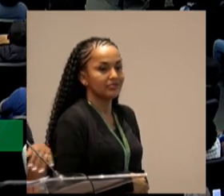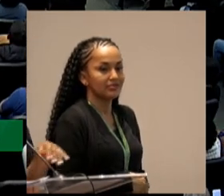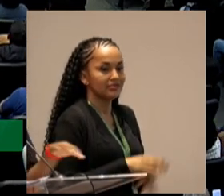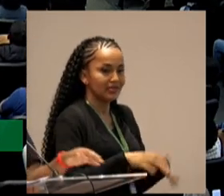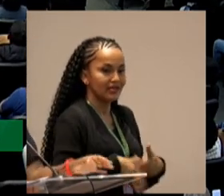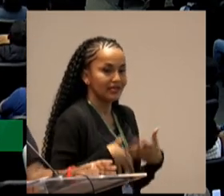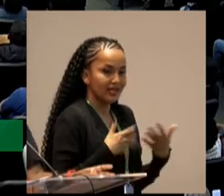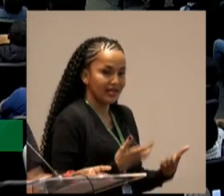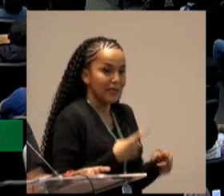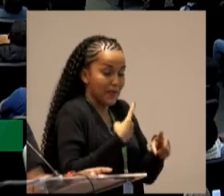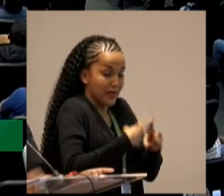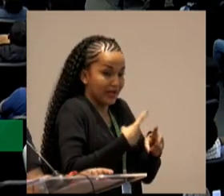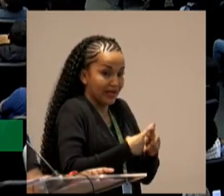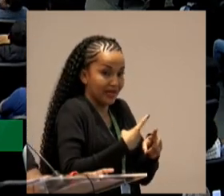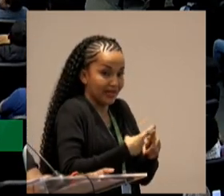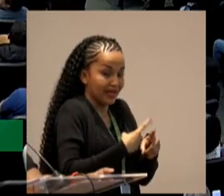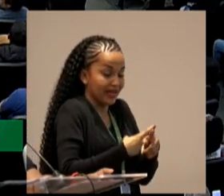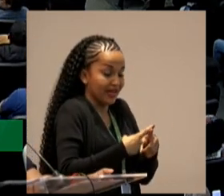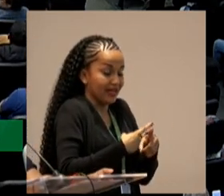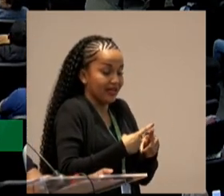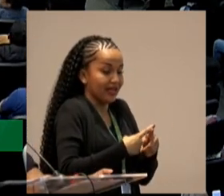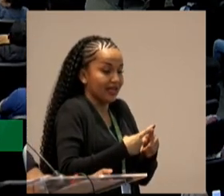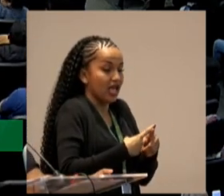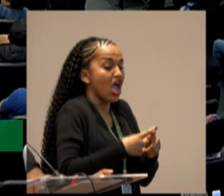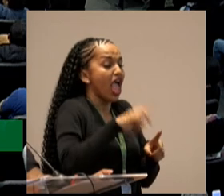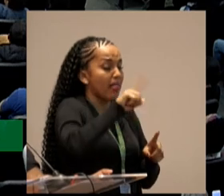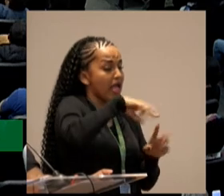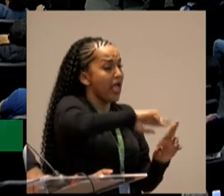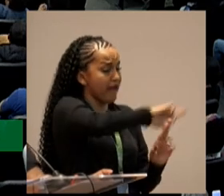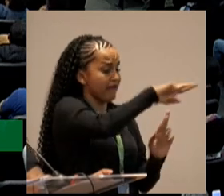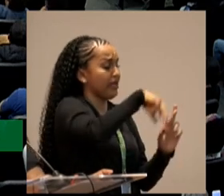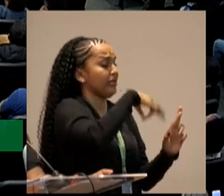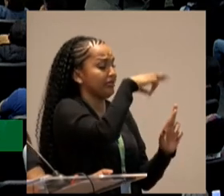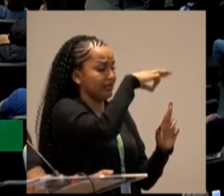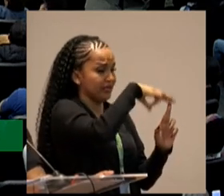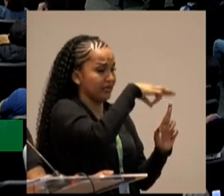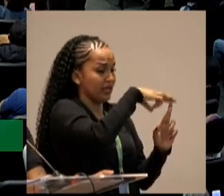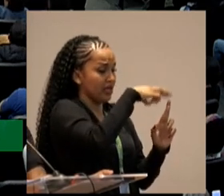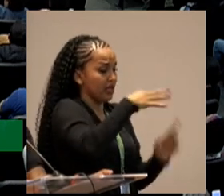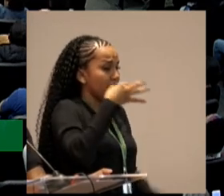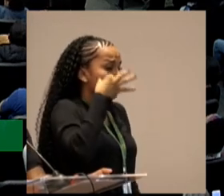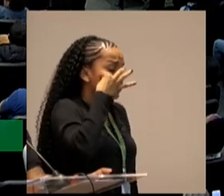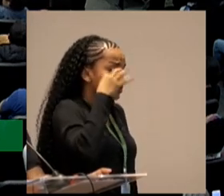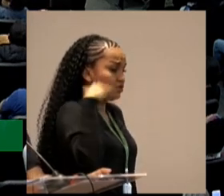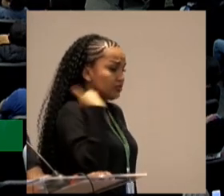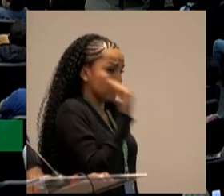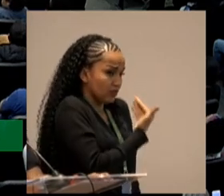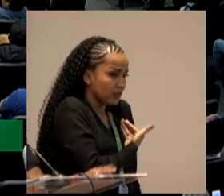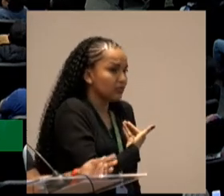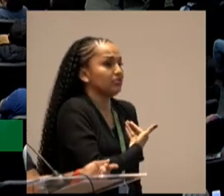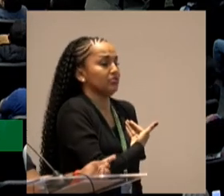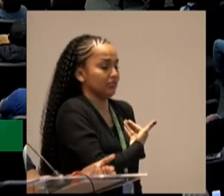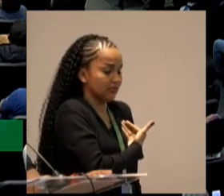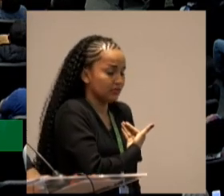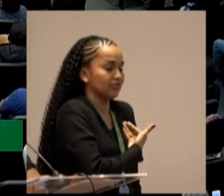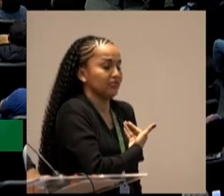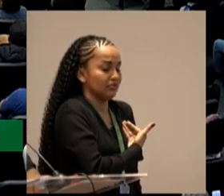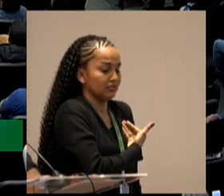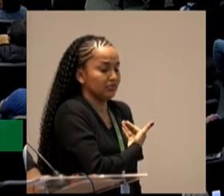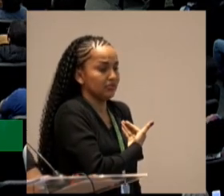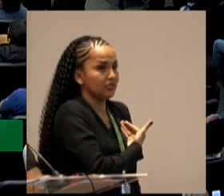As cito porque são referências presentes conosco, de